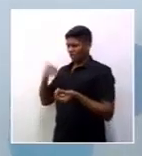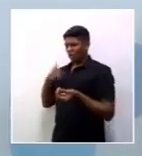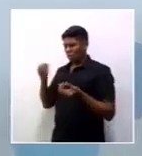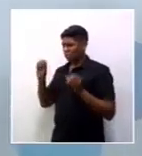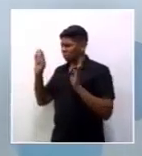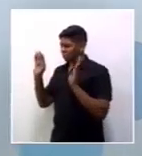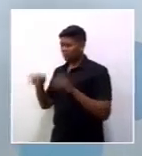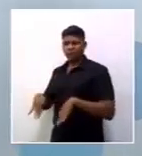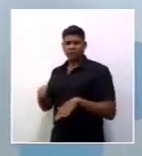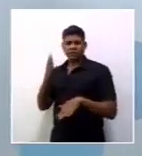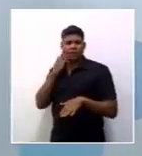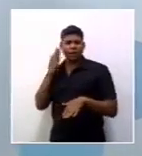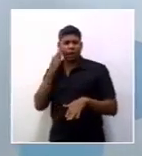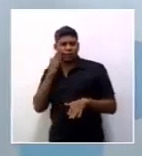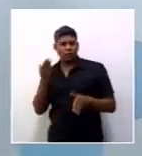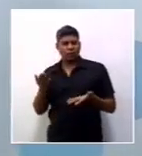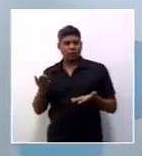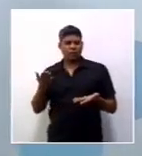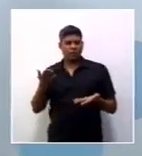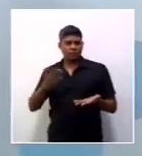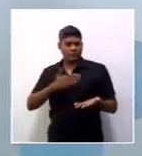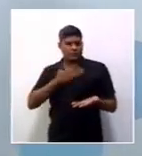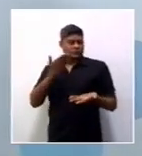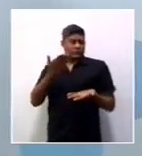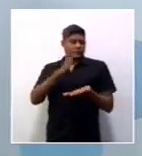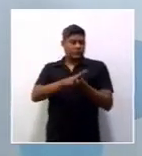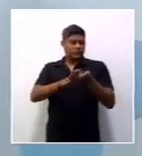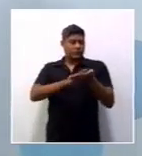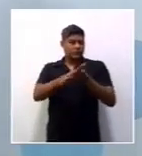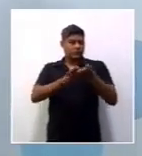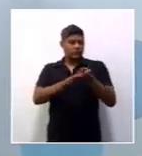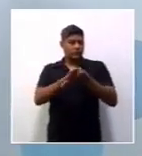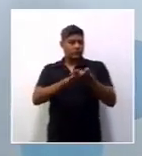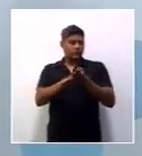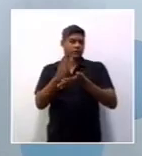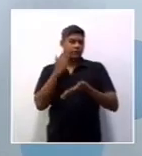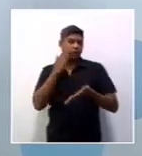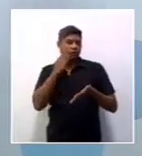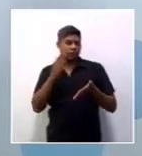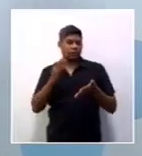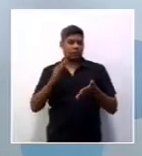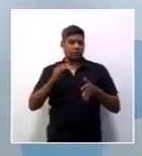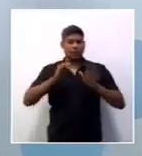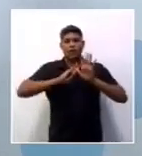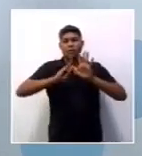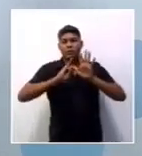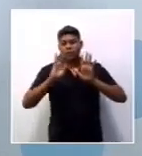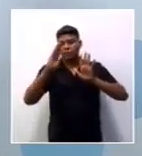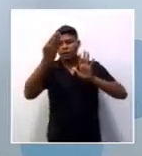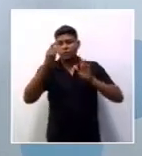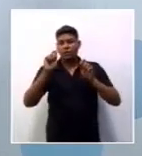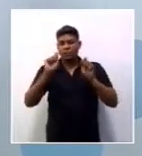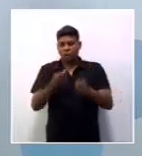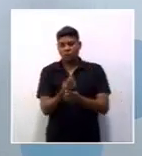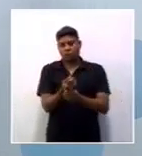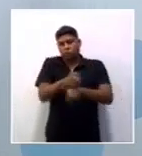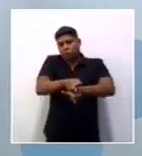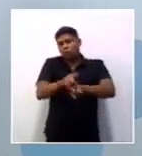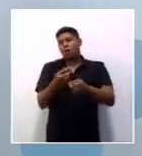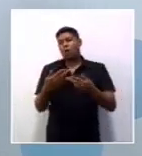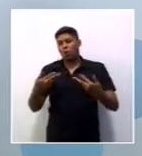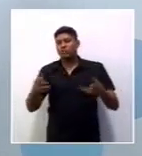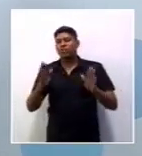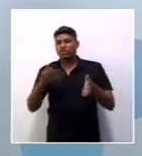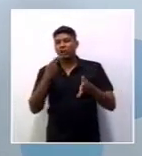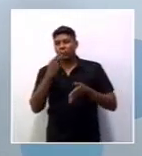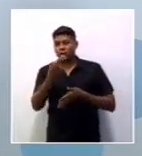podem ser notícias que nem têm tanto impacto. E elas não precisam ser só notícias falsas. Elas podem ser também deturpação de coisas que a gente falou